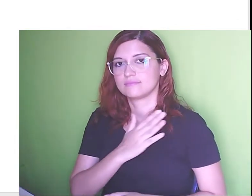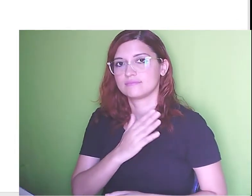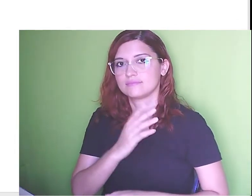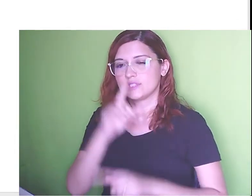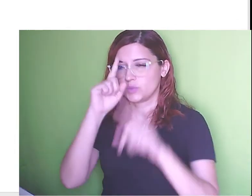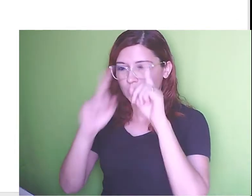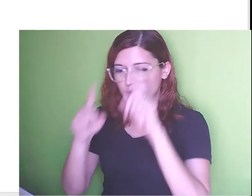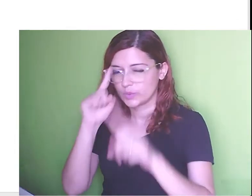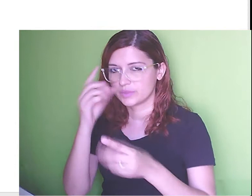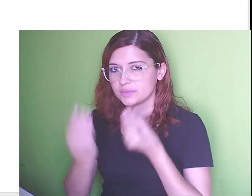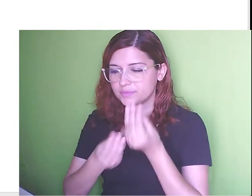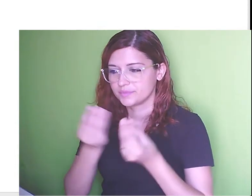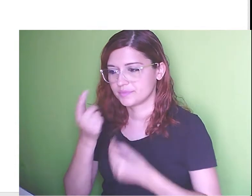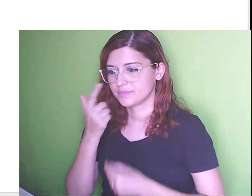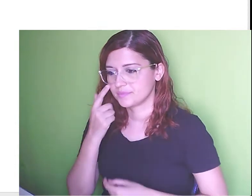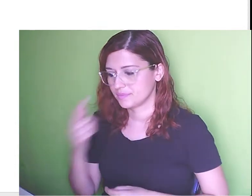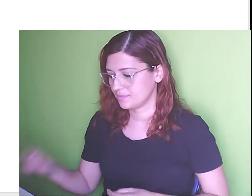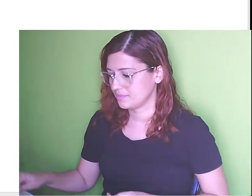Marechal Deodoro,